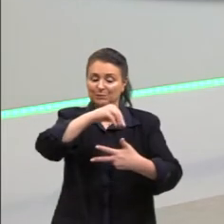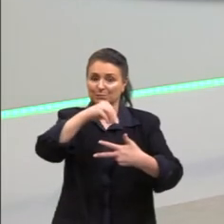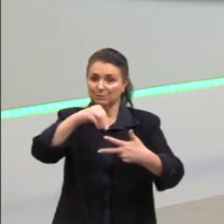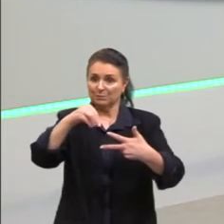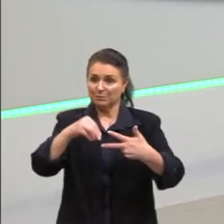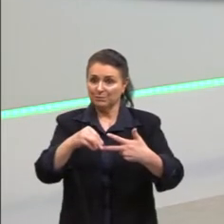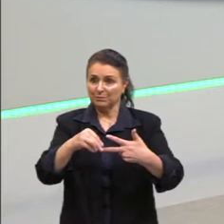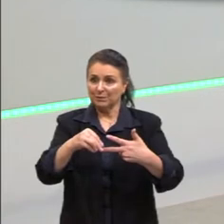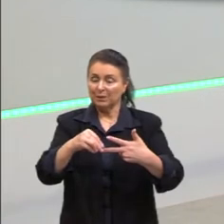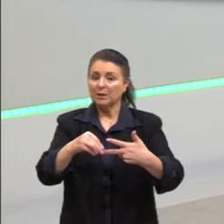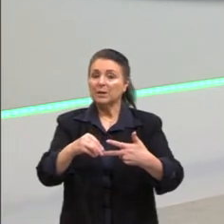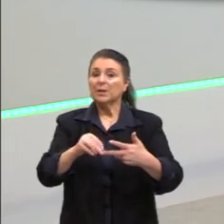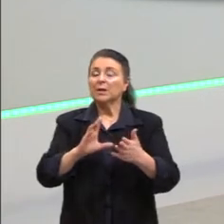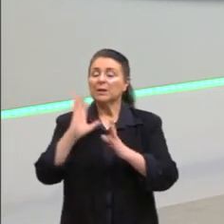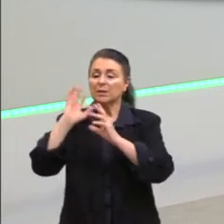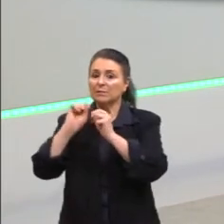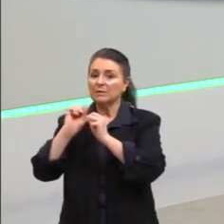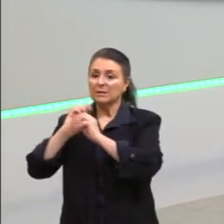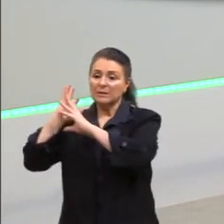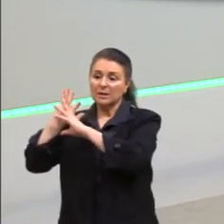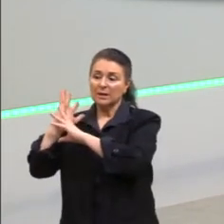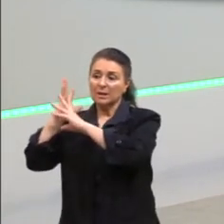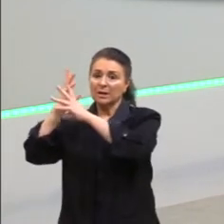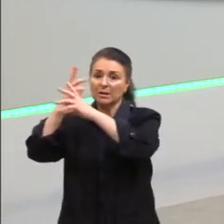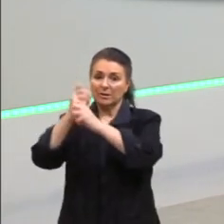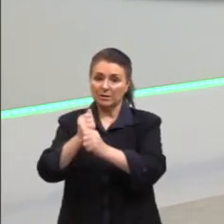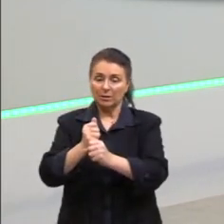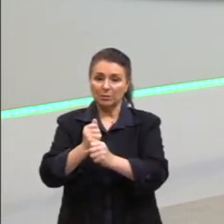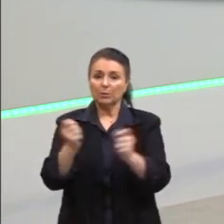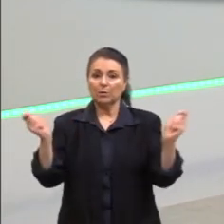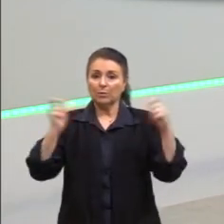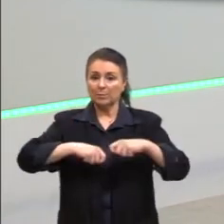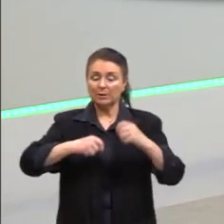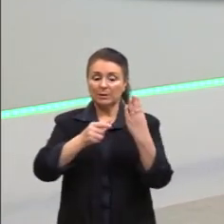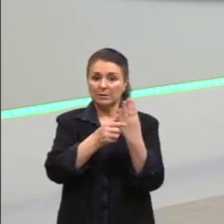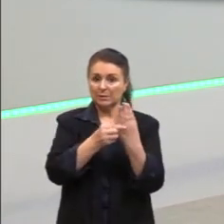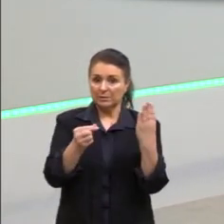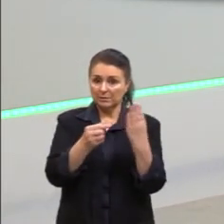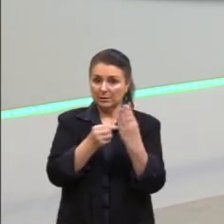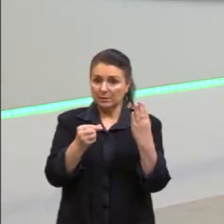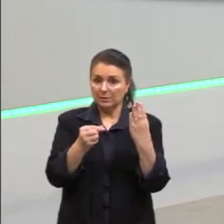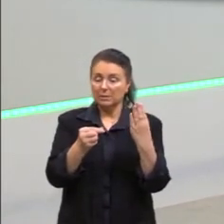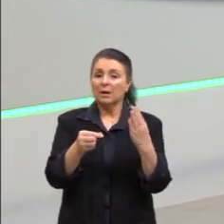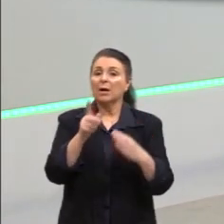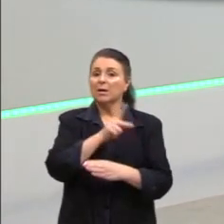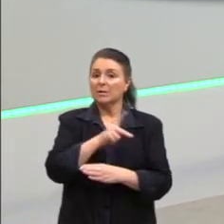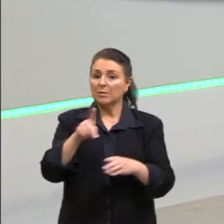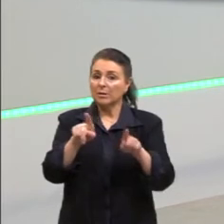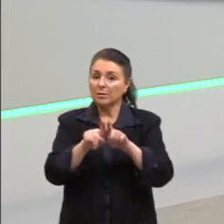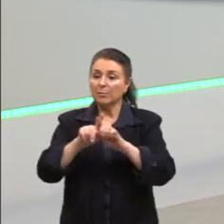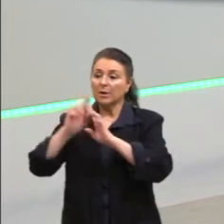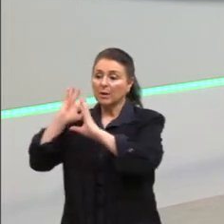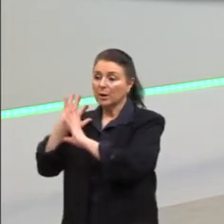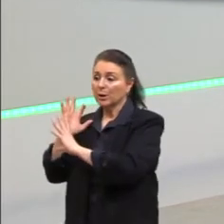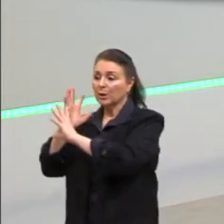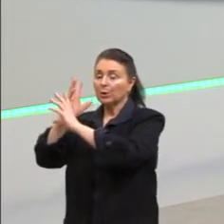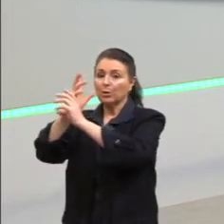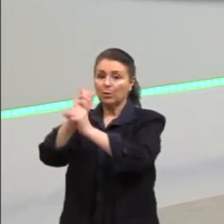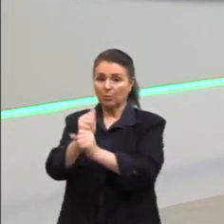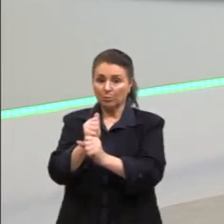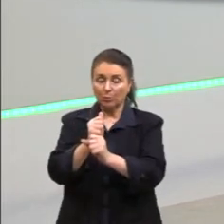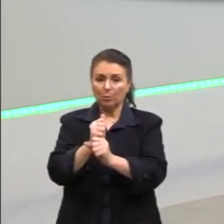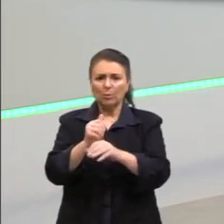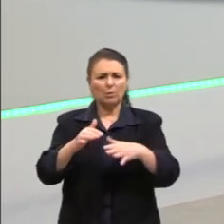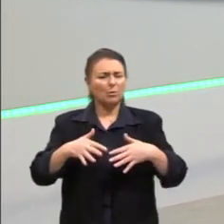de fazer aí essa revisão das competências e habilidades exigidas, eu também retomei com vocês em